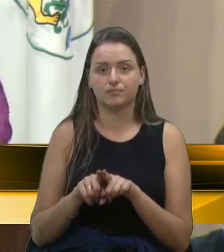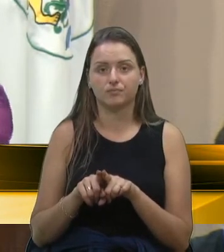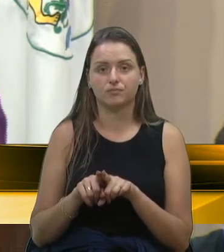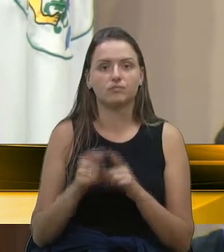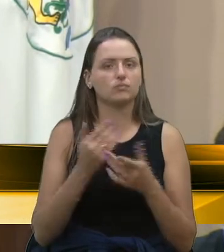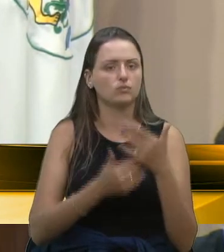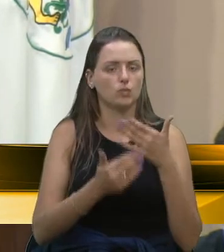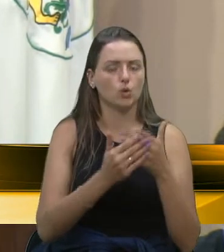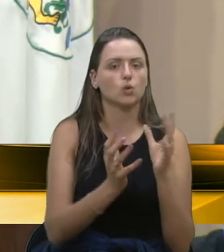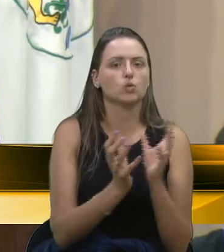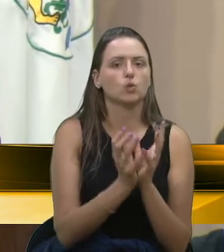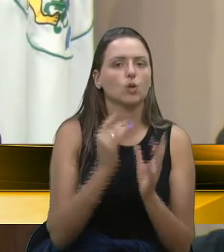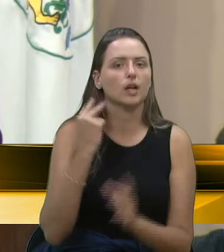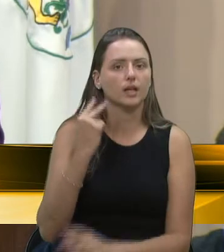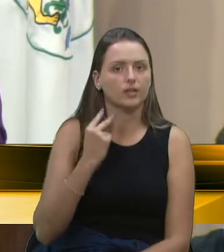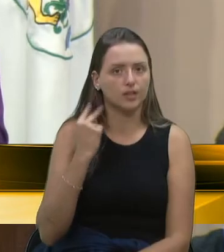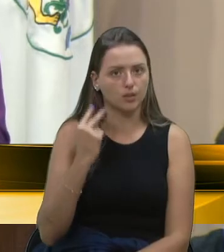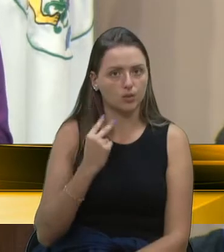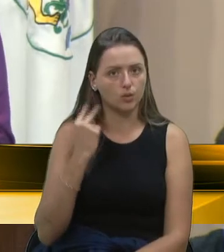caros colegas vereadores,